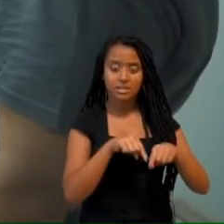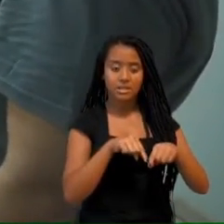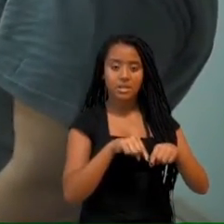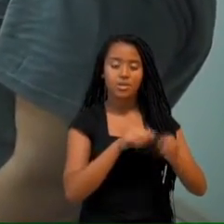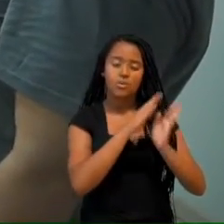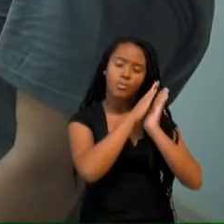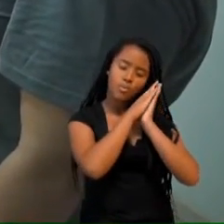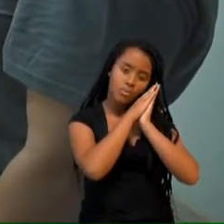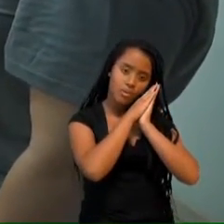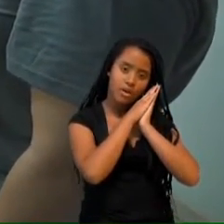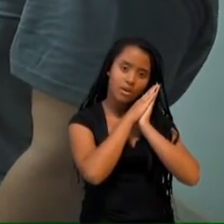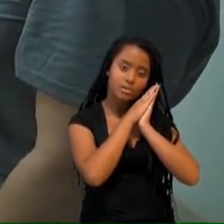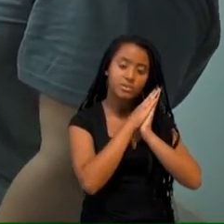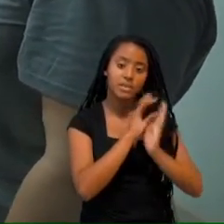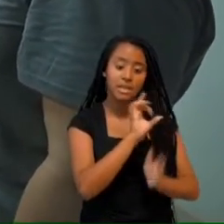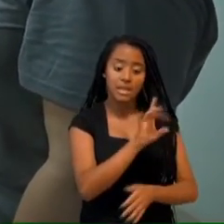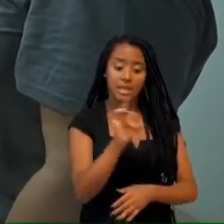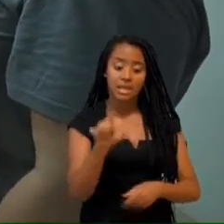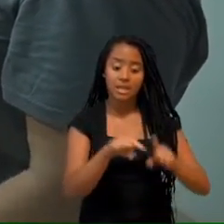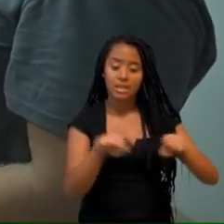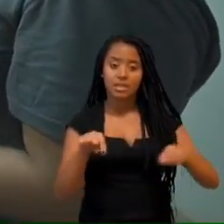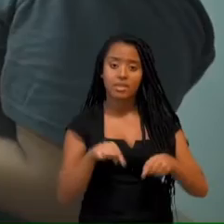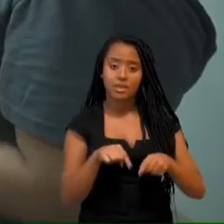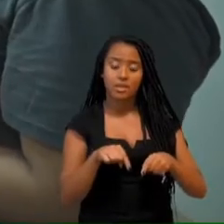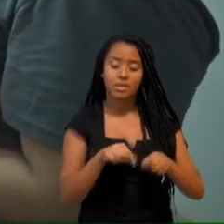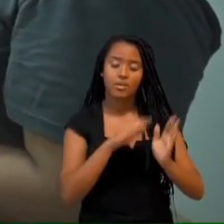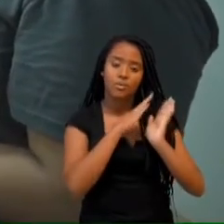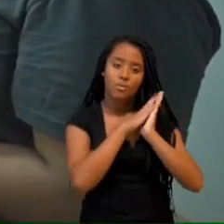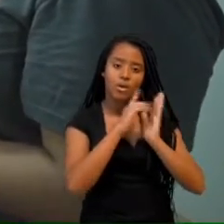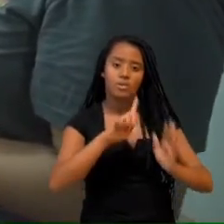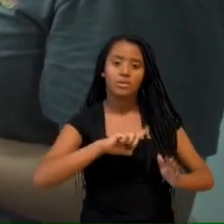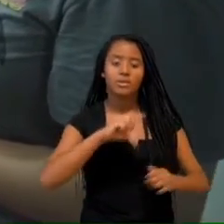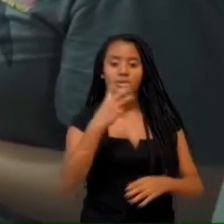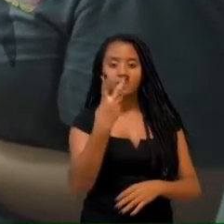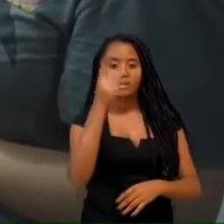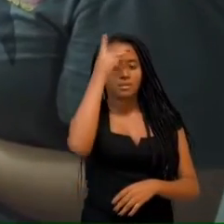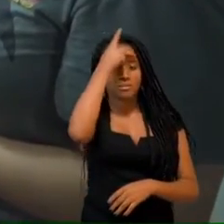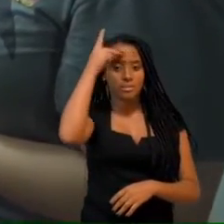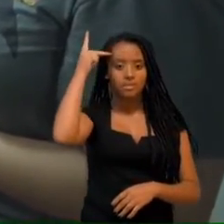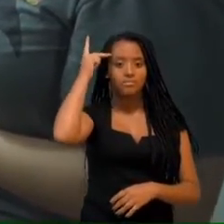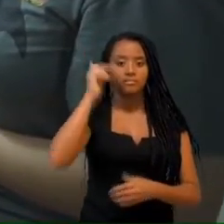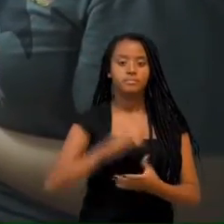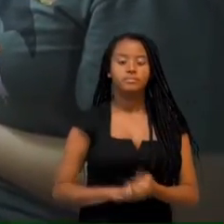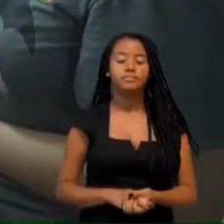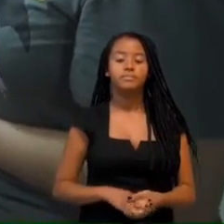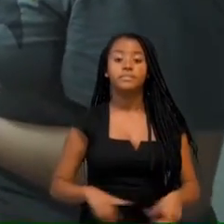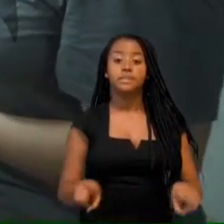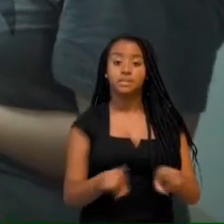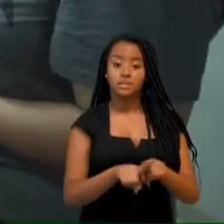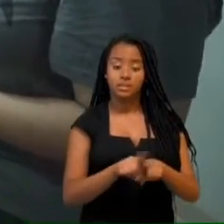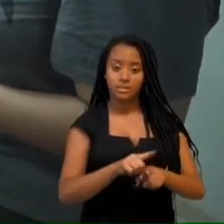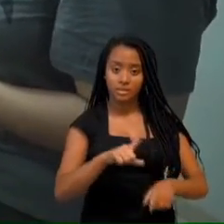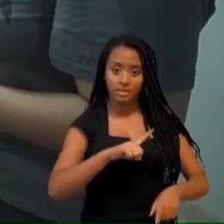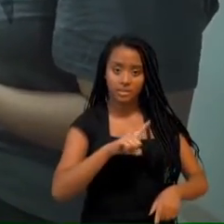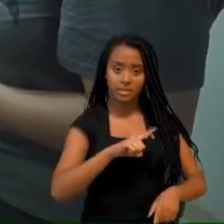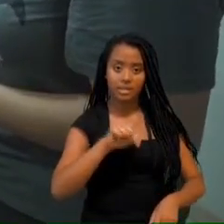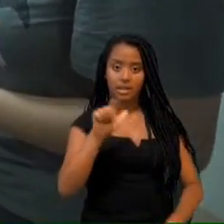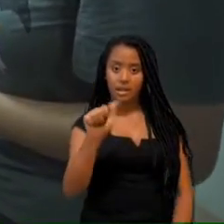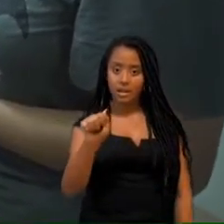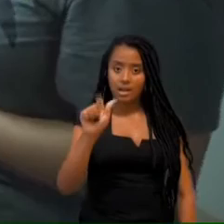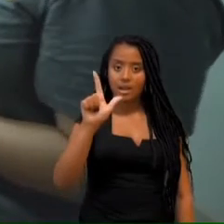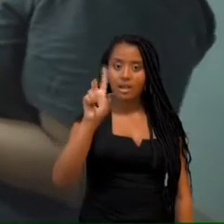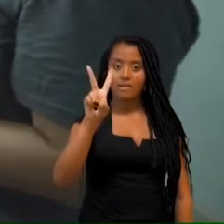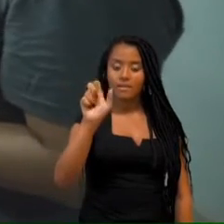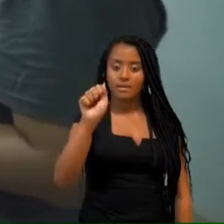São seis moradores Ah bacana demais e também tem conta com Lavanderia né o o